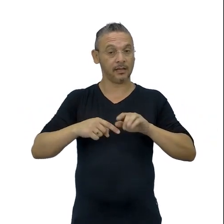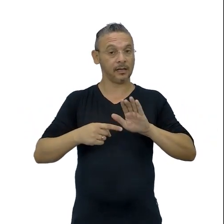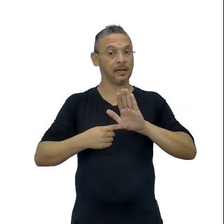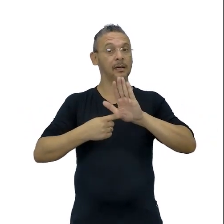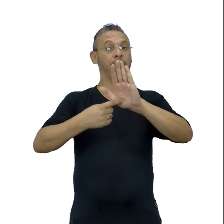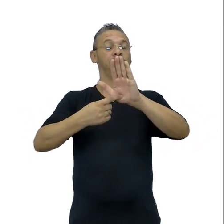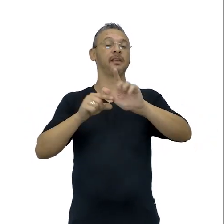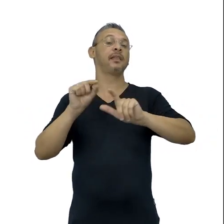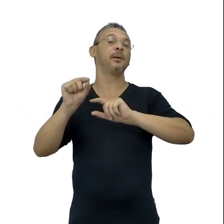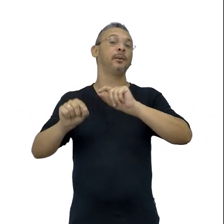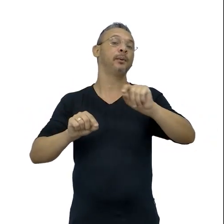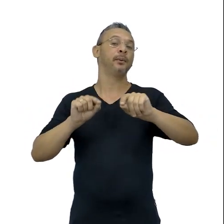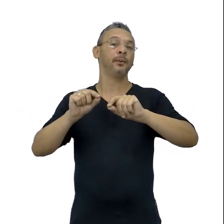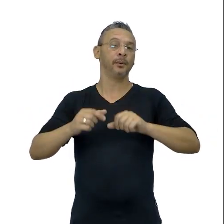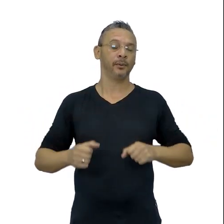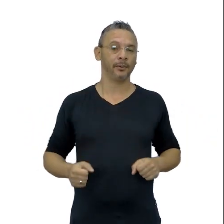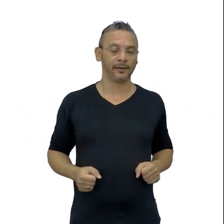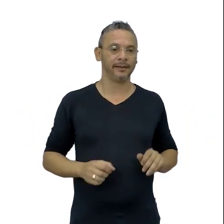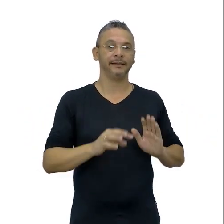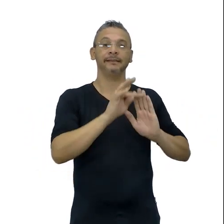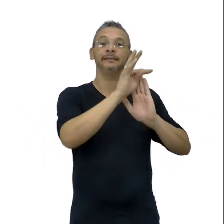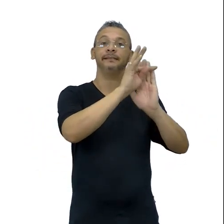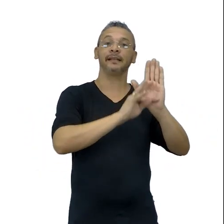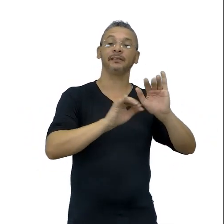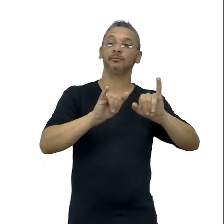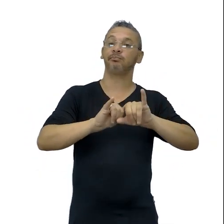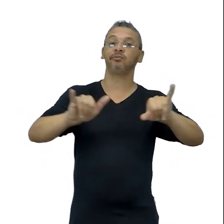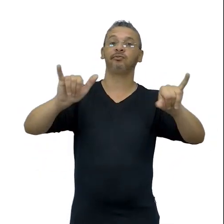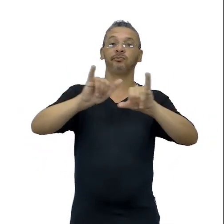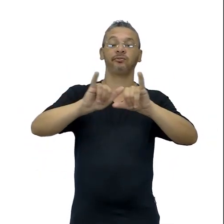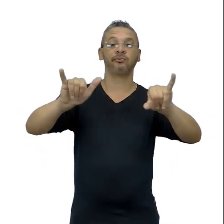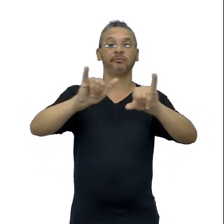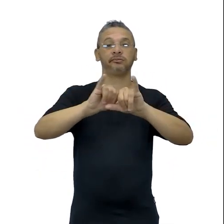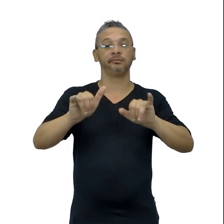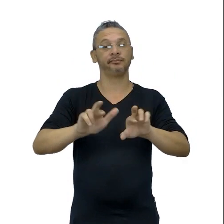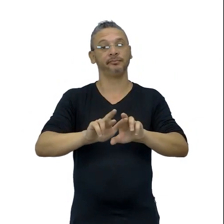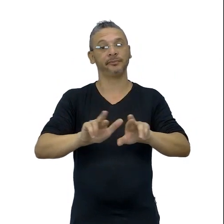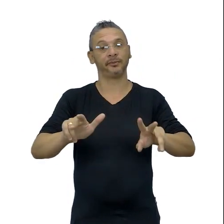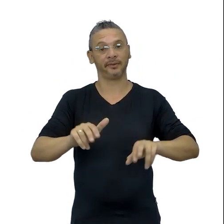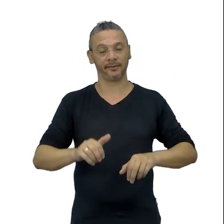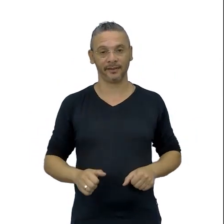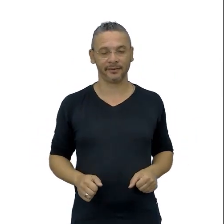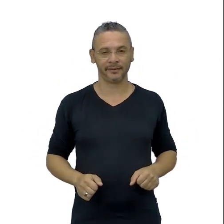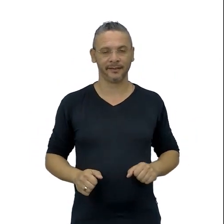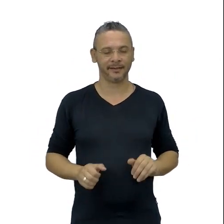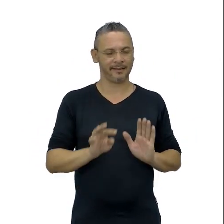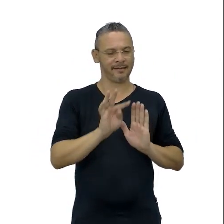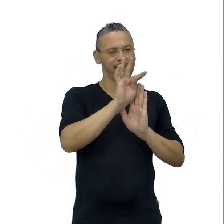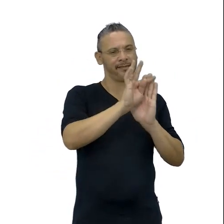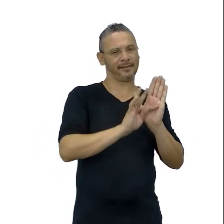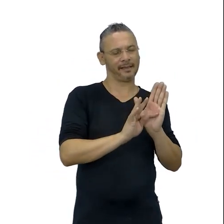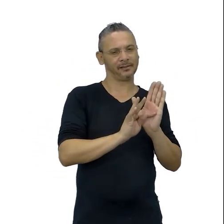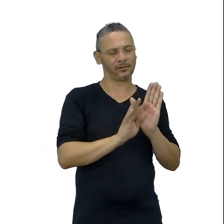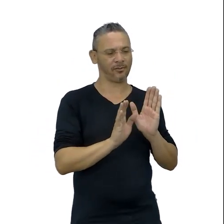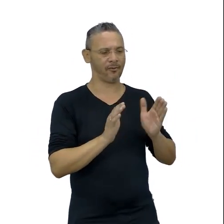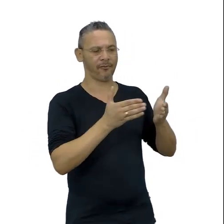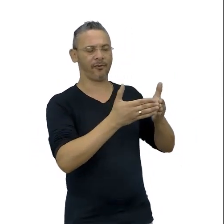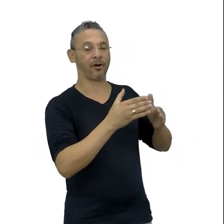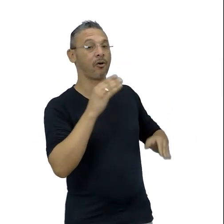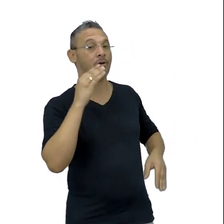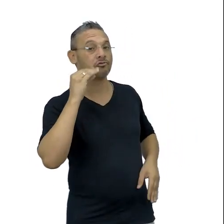meios digitais textos publicitários diferentes, né, algum texto mais voltado para